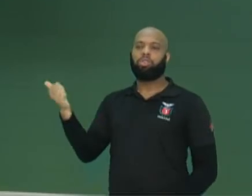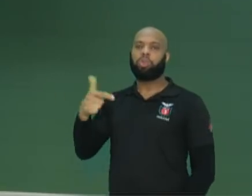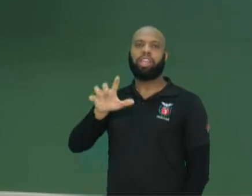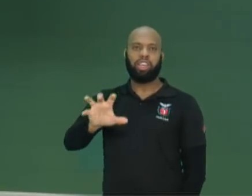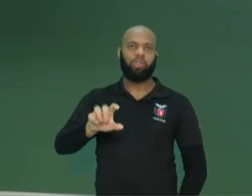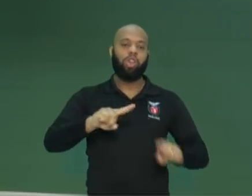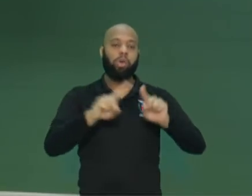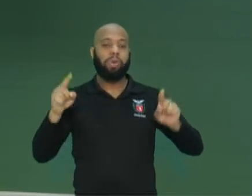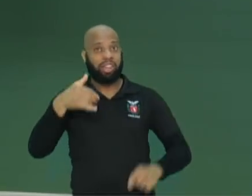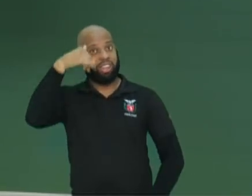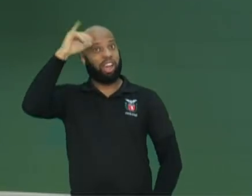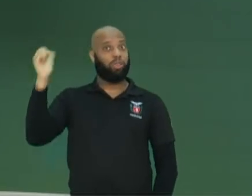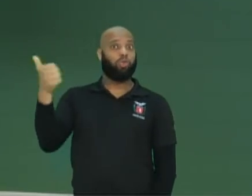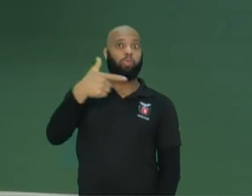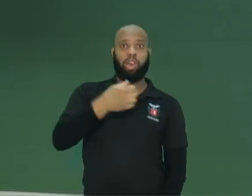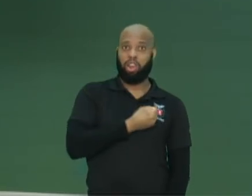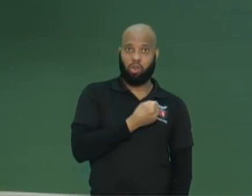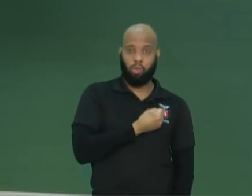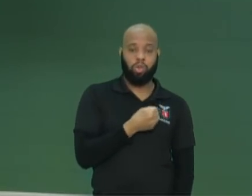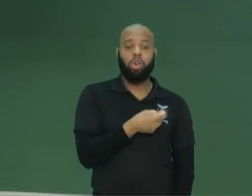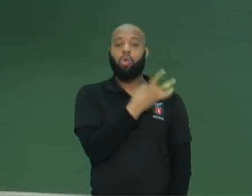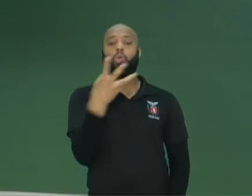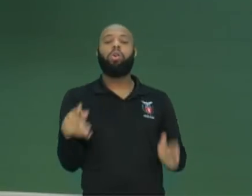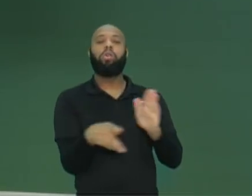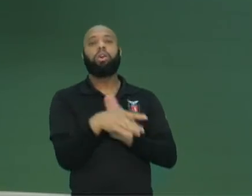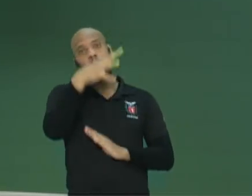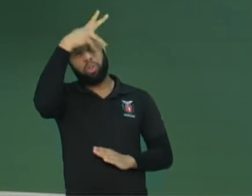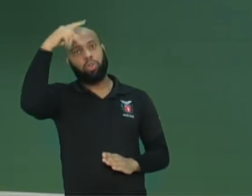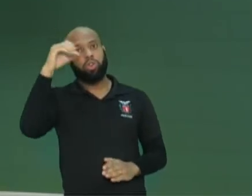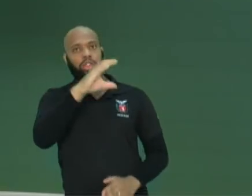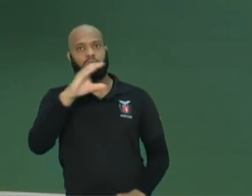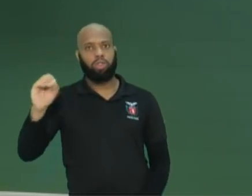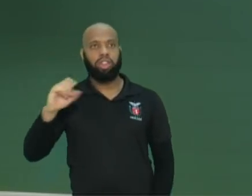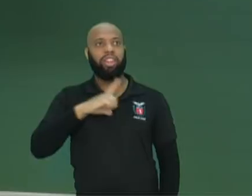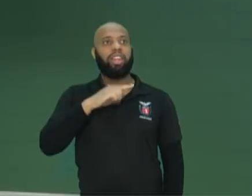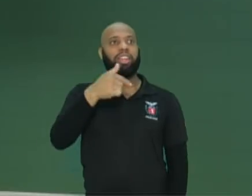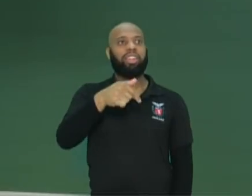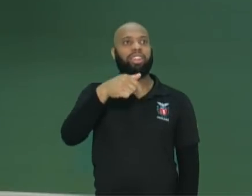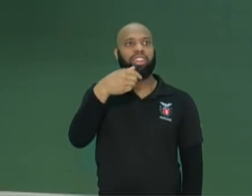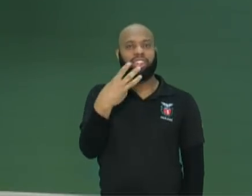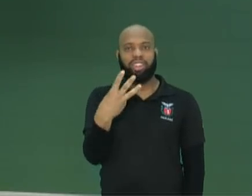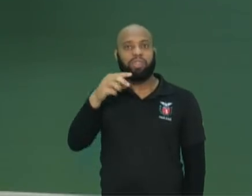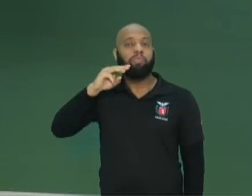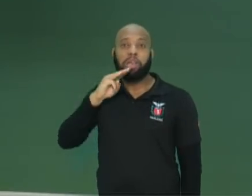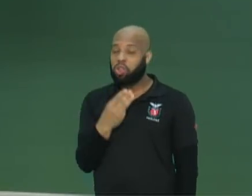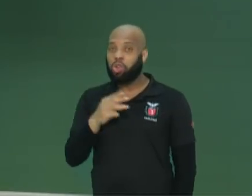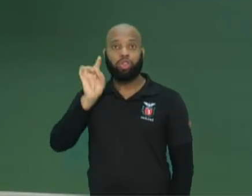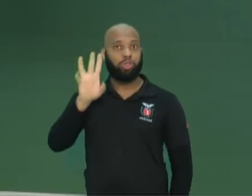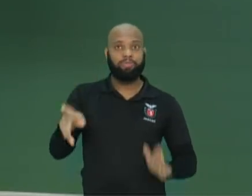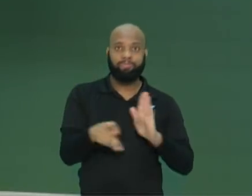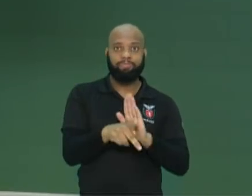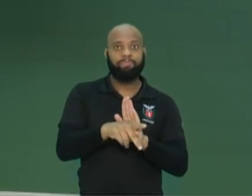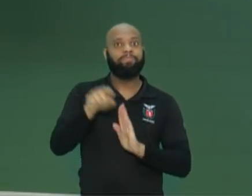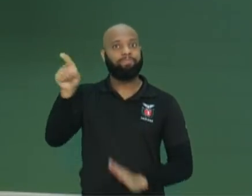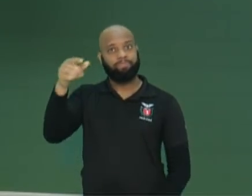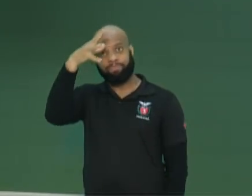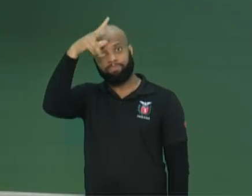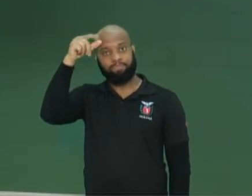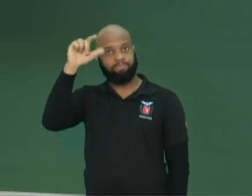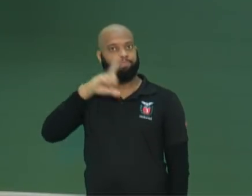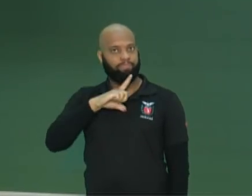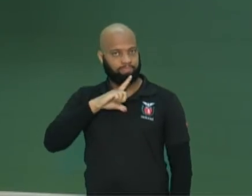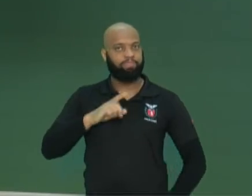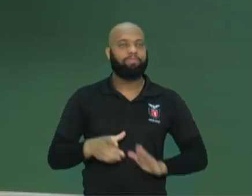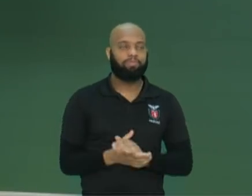isso. Quanto disso é criado no Mato Grosso, na região centro-oeste? 73 milhões, então é muita coisa para uma região